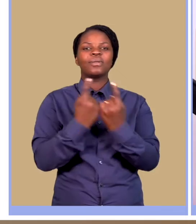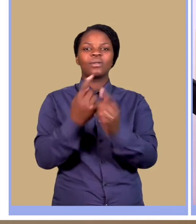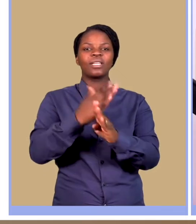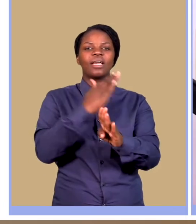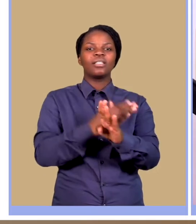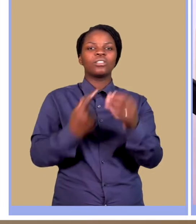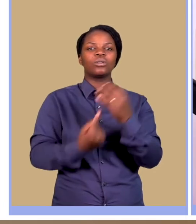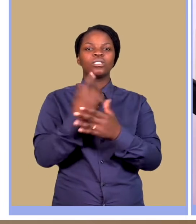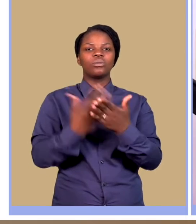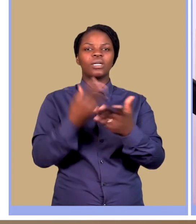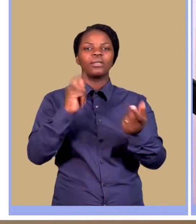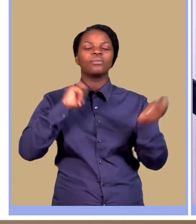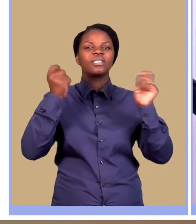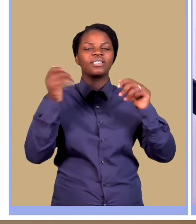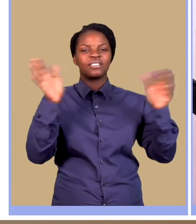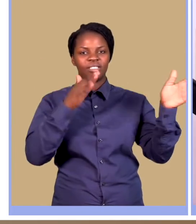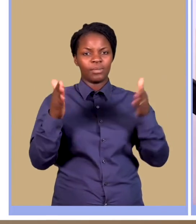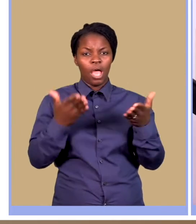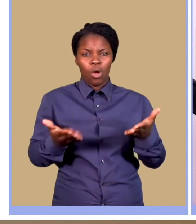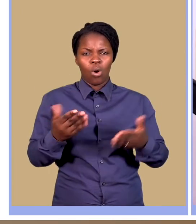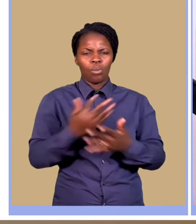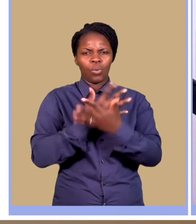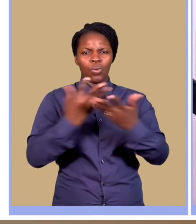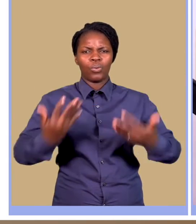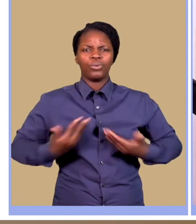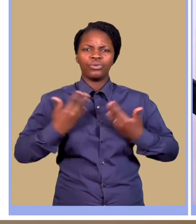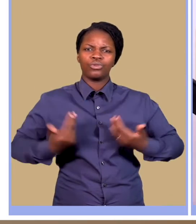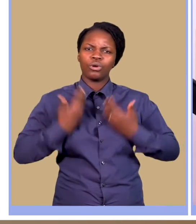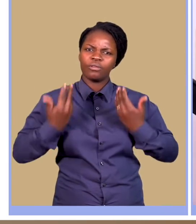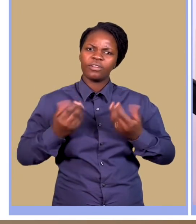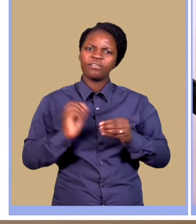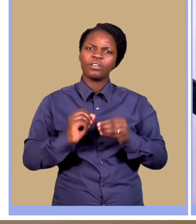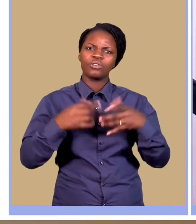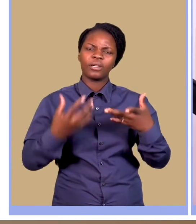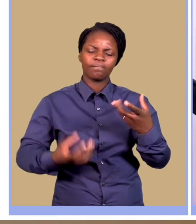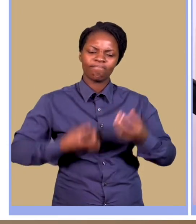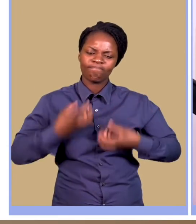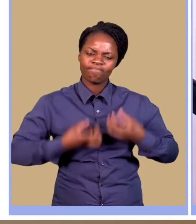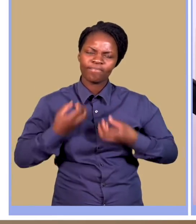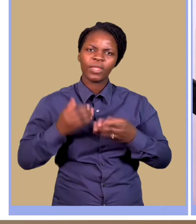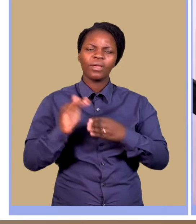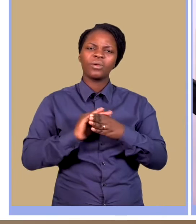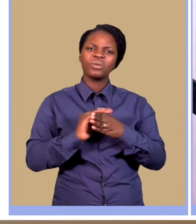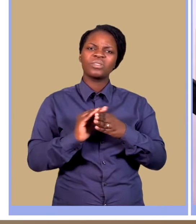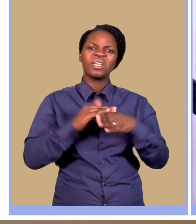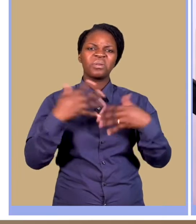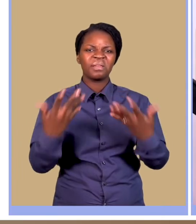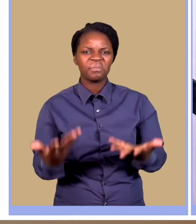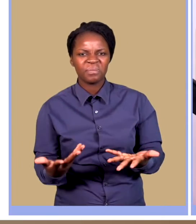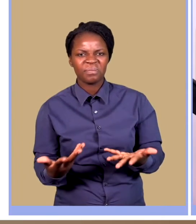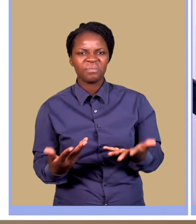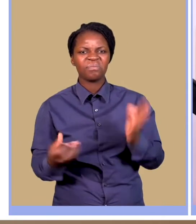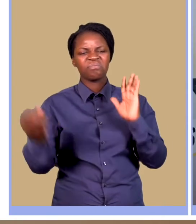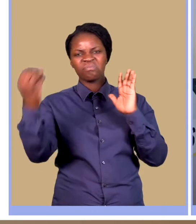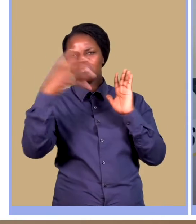falarem muito mais sobre o uso de energias renováveis, como estamos a falar daqui da energia